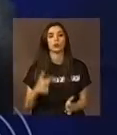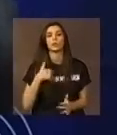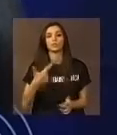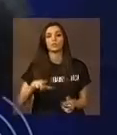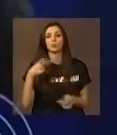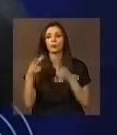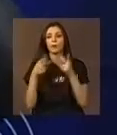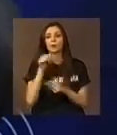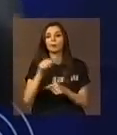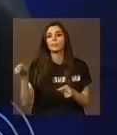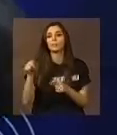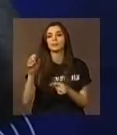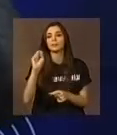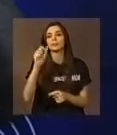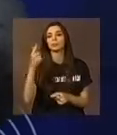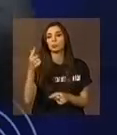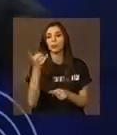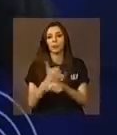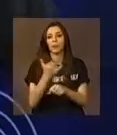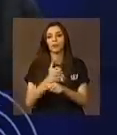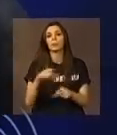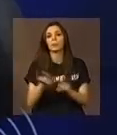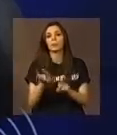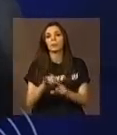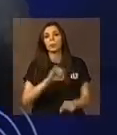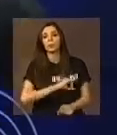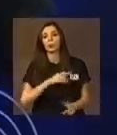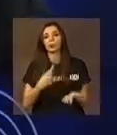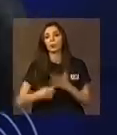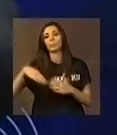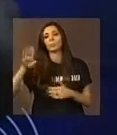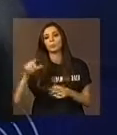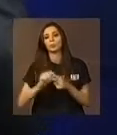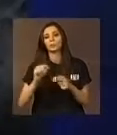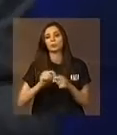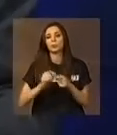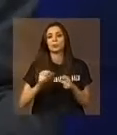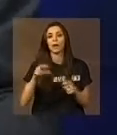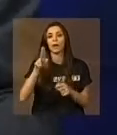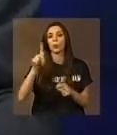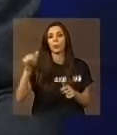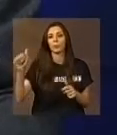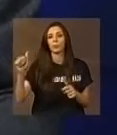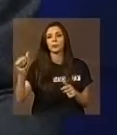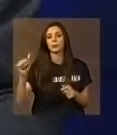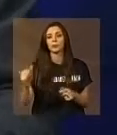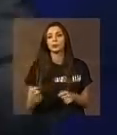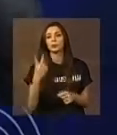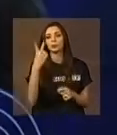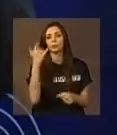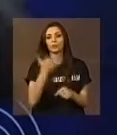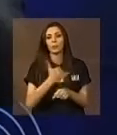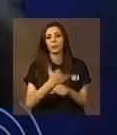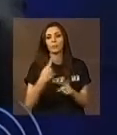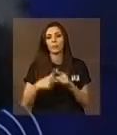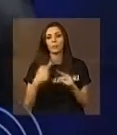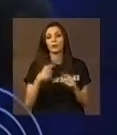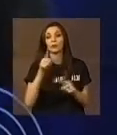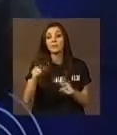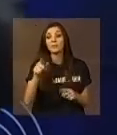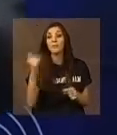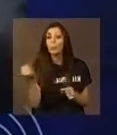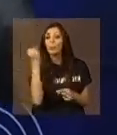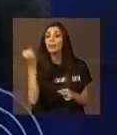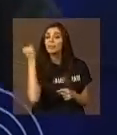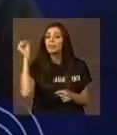reiterar a você, de São Geraldo e Olaria, o nosso compromisso de fazermos a UPA nesses dois bairros, porque você é importante,